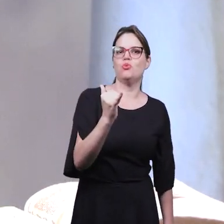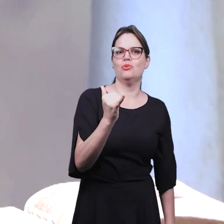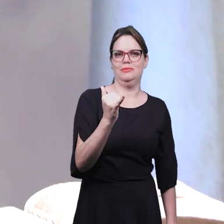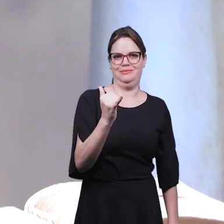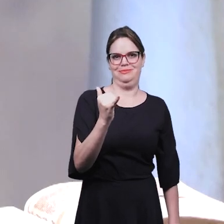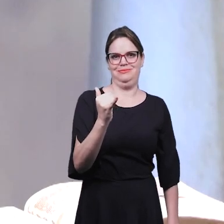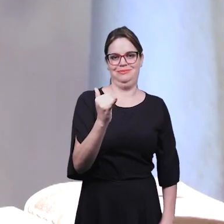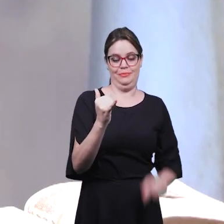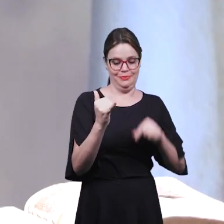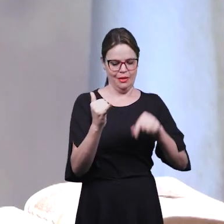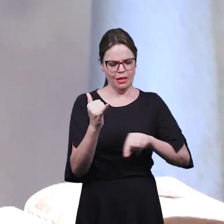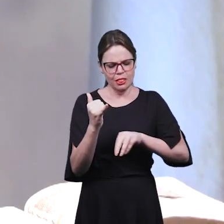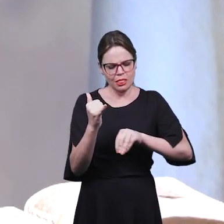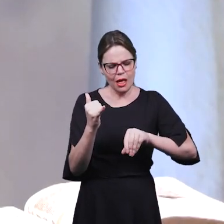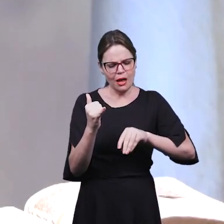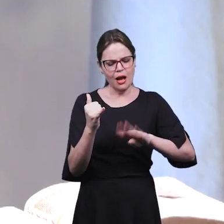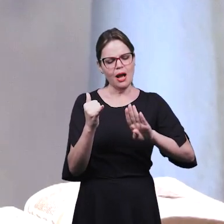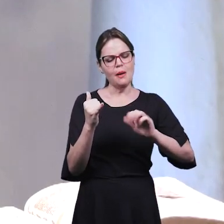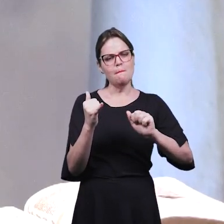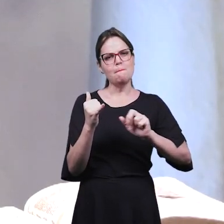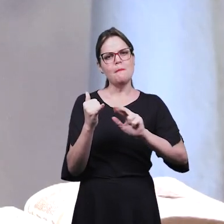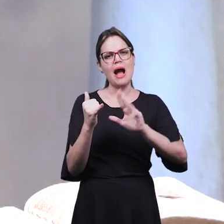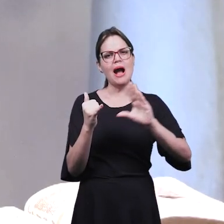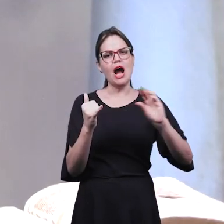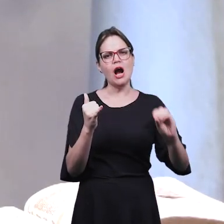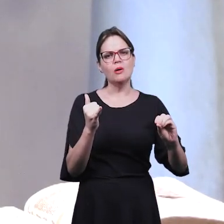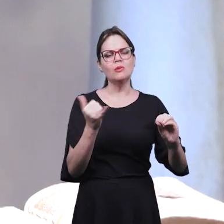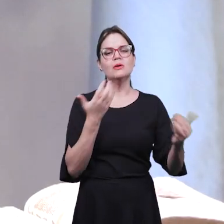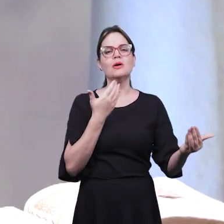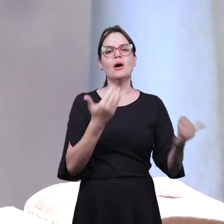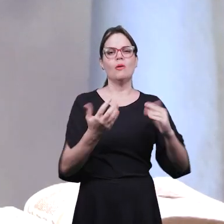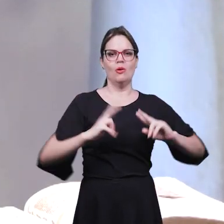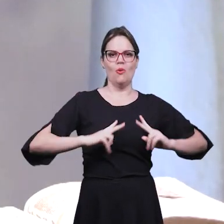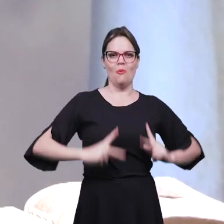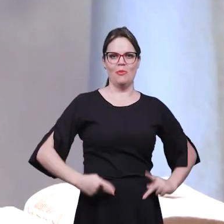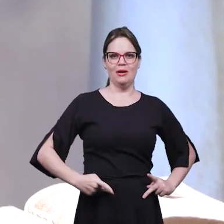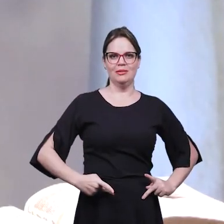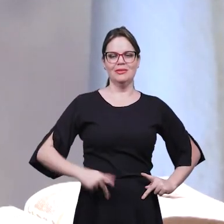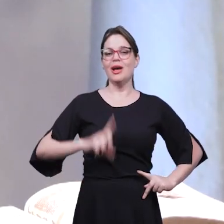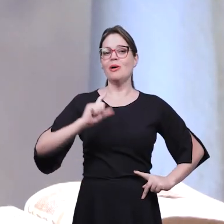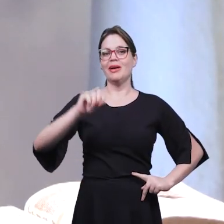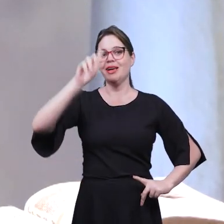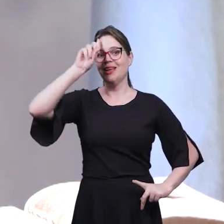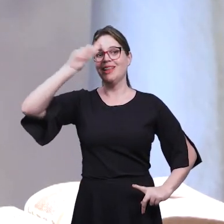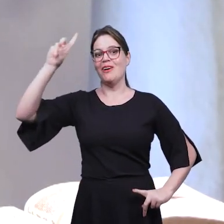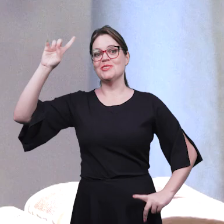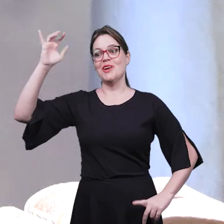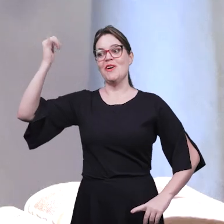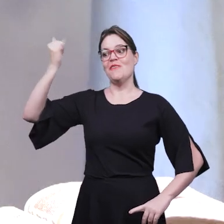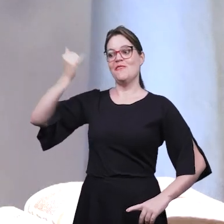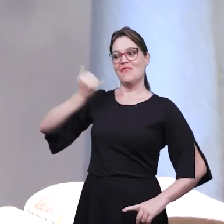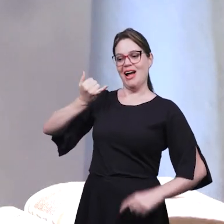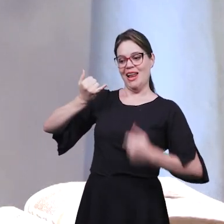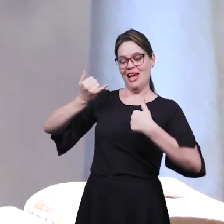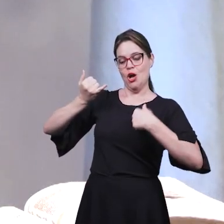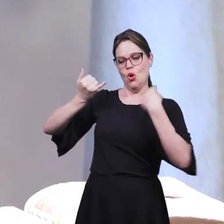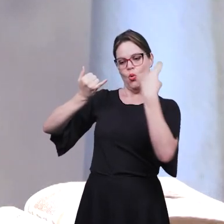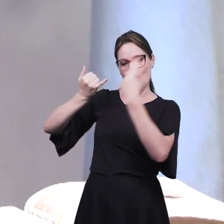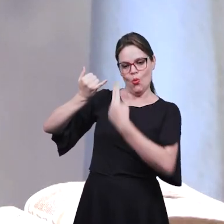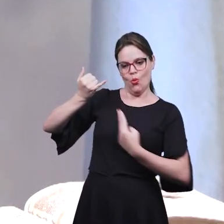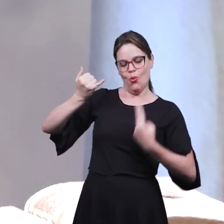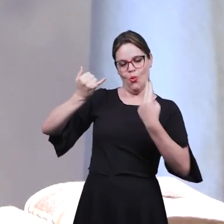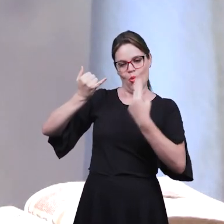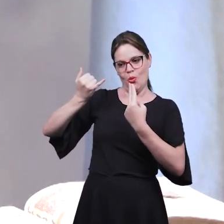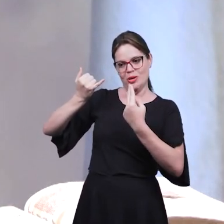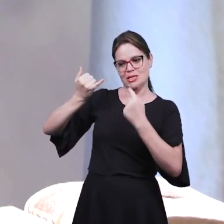barro é o instrumento para Deus operar. Então, muitas vezes nós somos usados por Deus para operar o milagre, né?